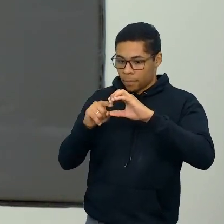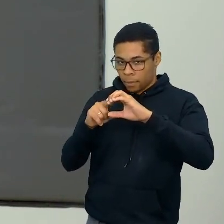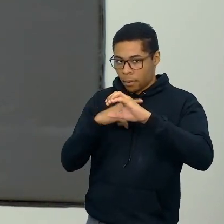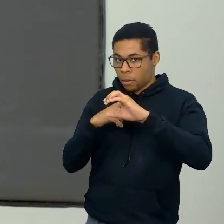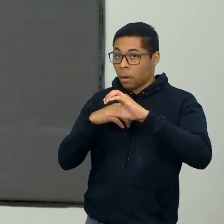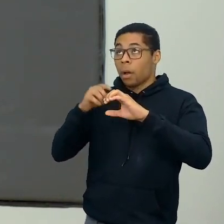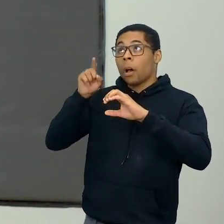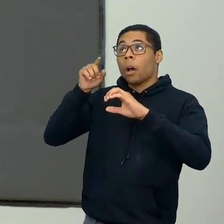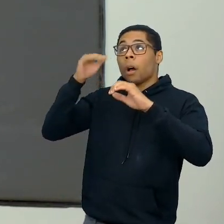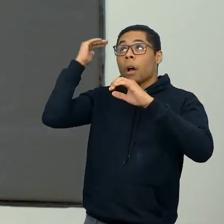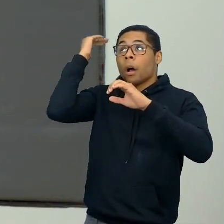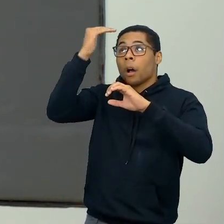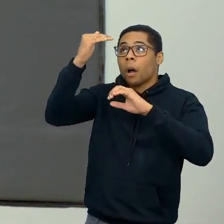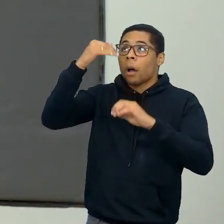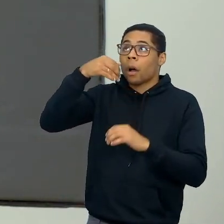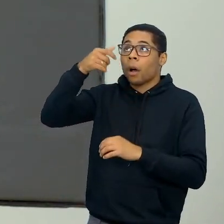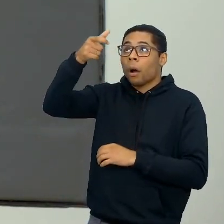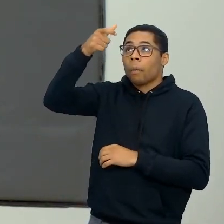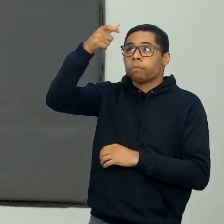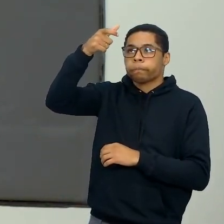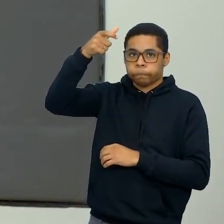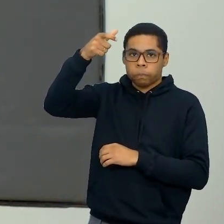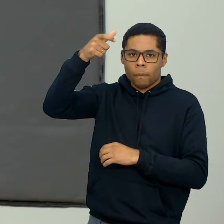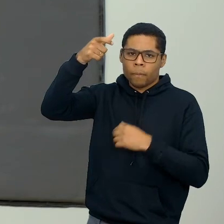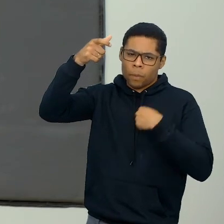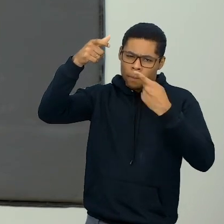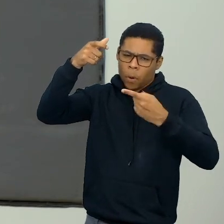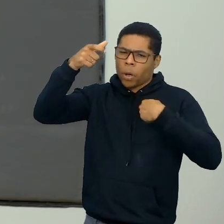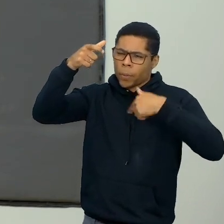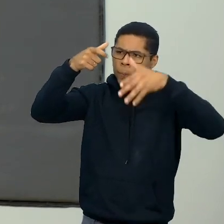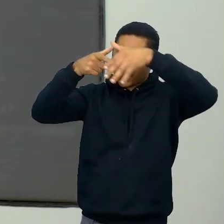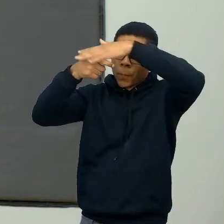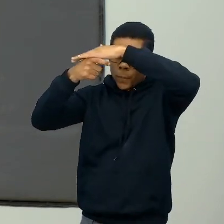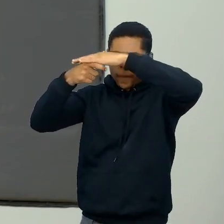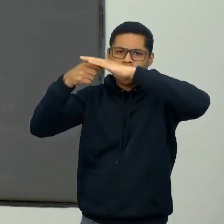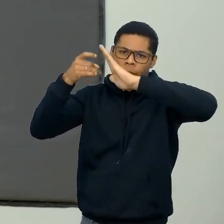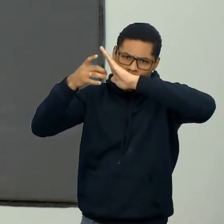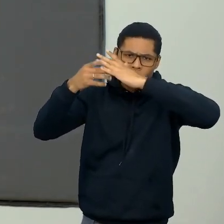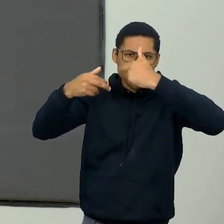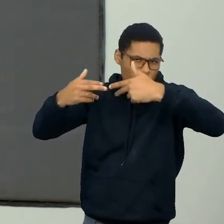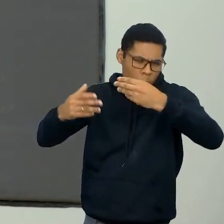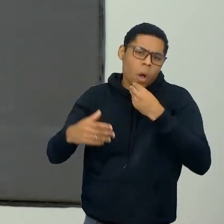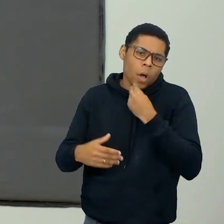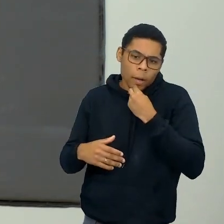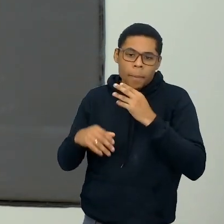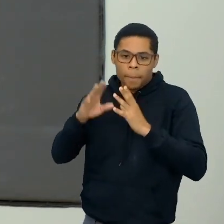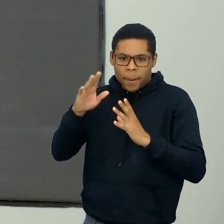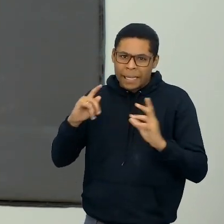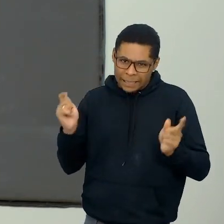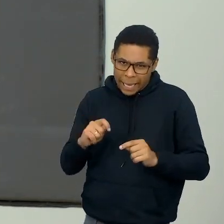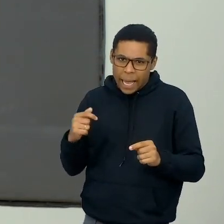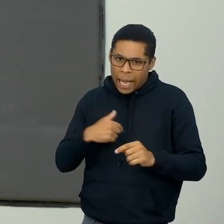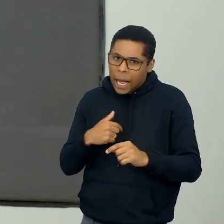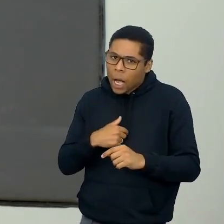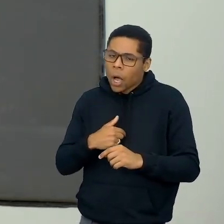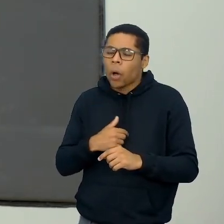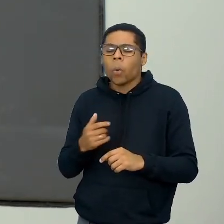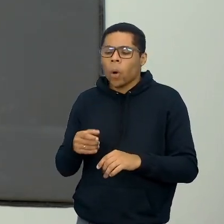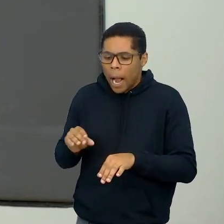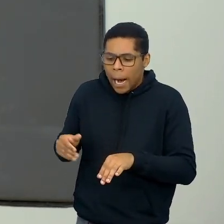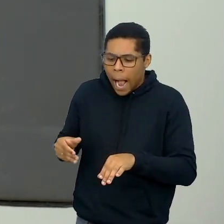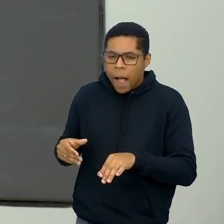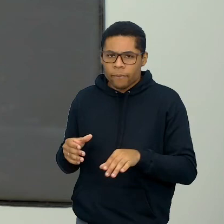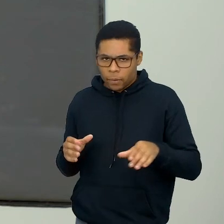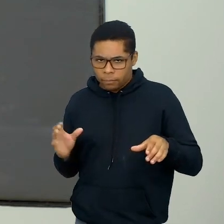que se eu fizer um furo, eu vou tampar com vidro, com alguma coisa assim. É vantagem colocar uma garrafa aqui? Ou será